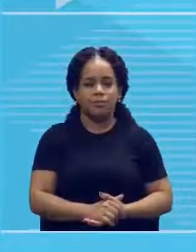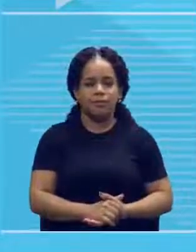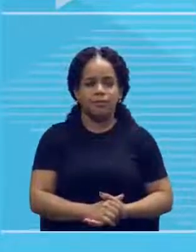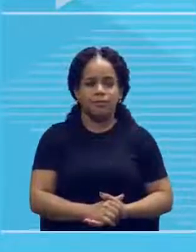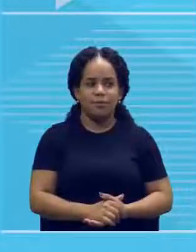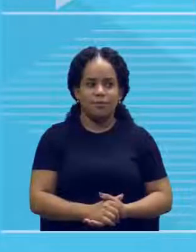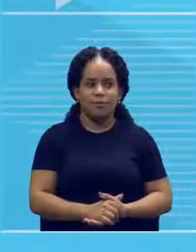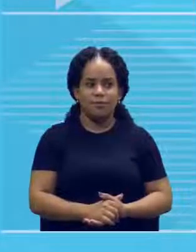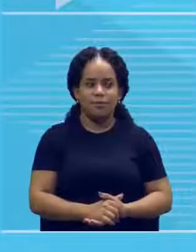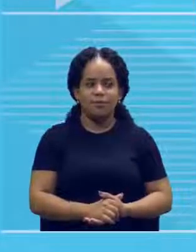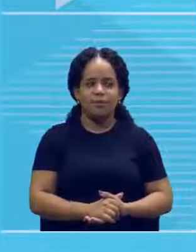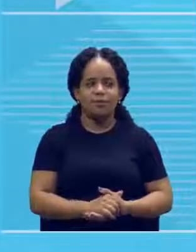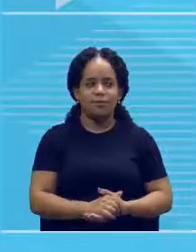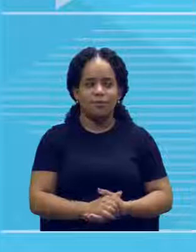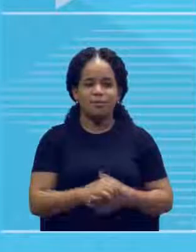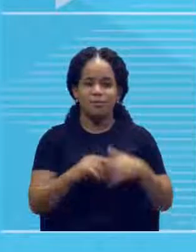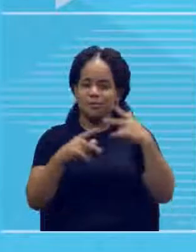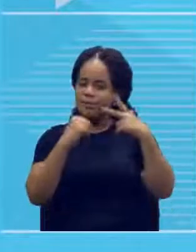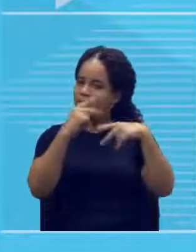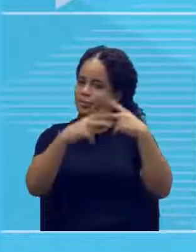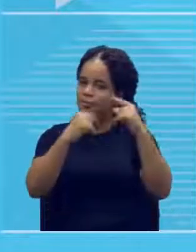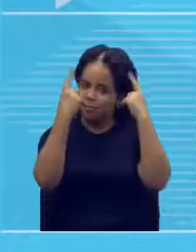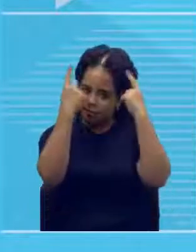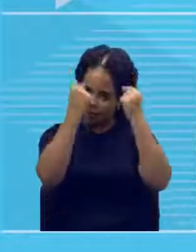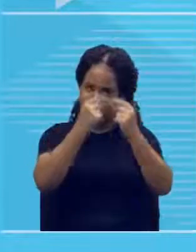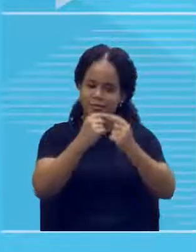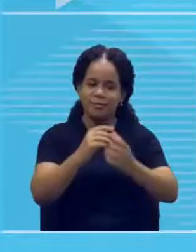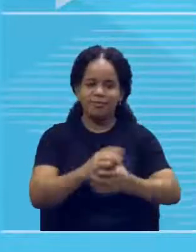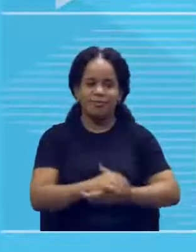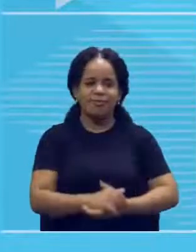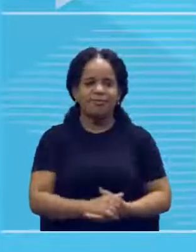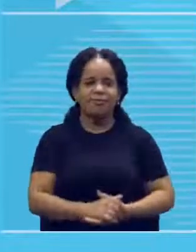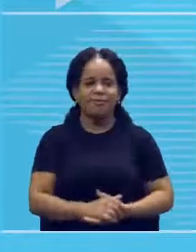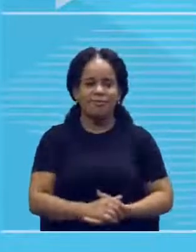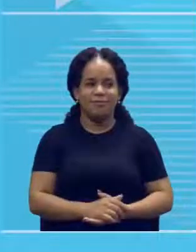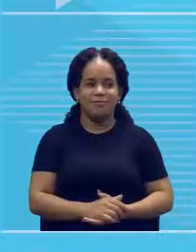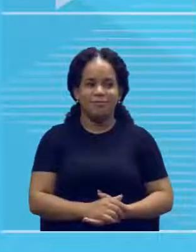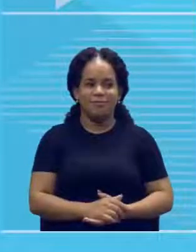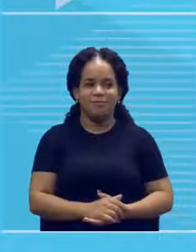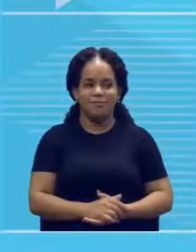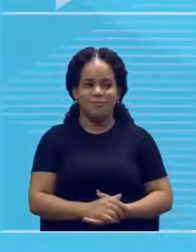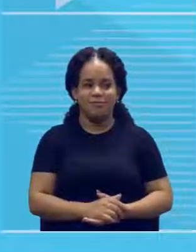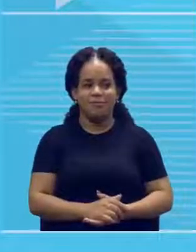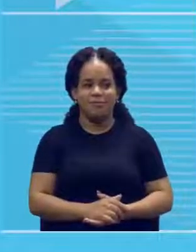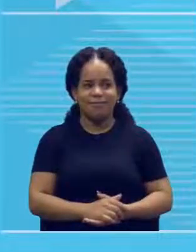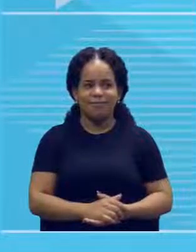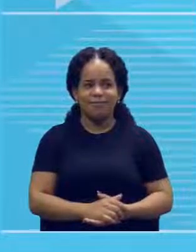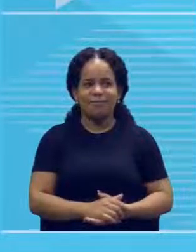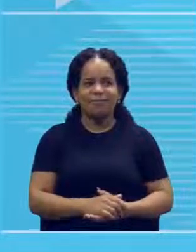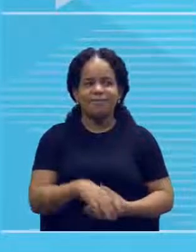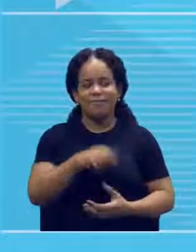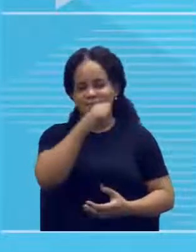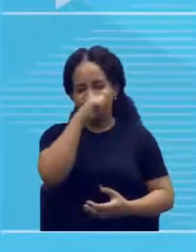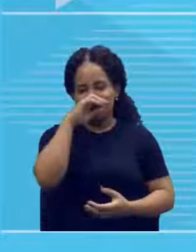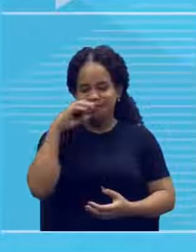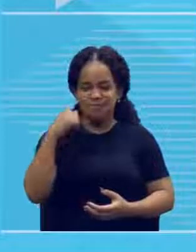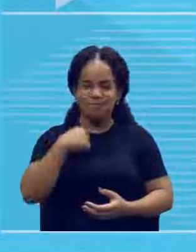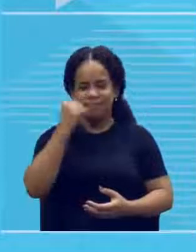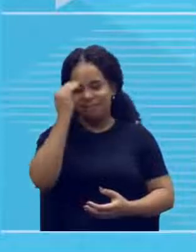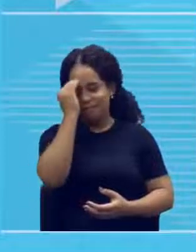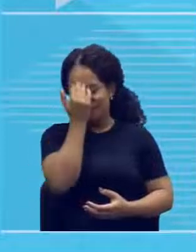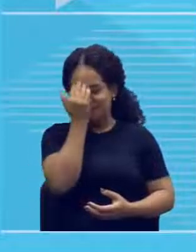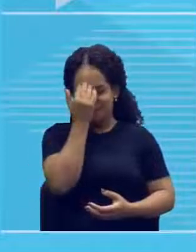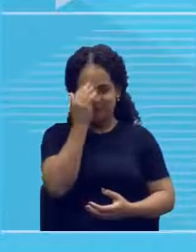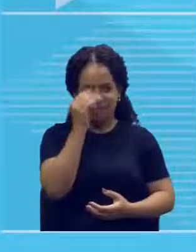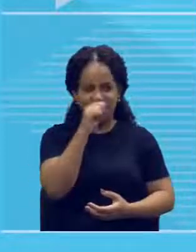Presente de grego não é coisa boa não, né? Lá se vem a Andressa trazendo uma coisa que não faz sentido para mim, né? Aí a